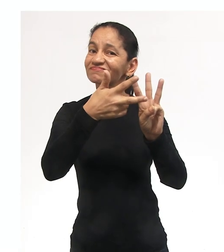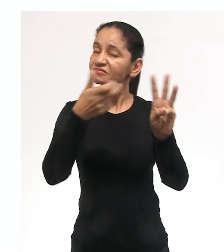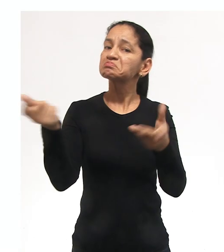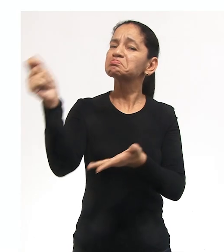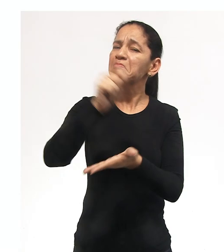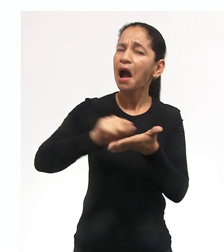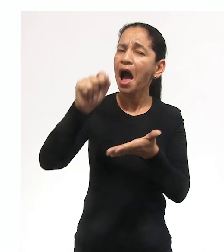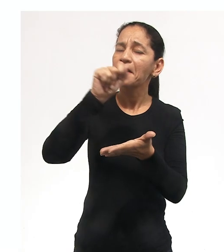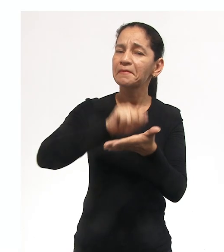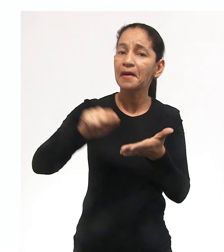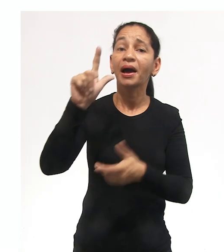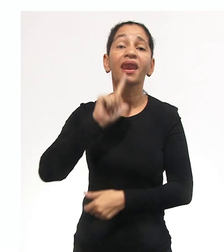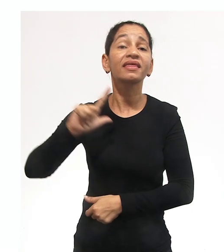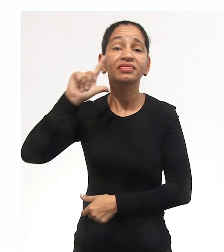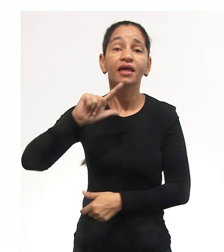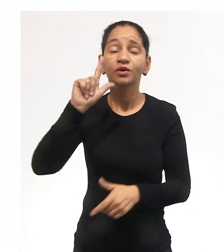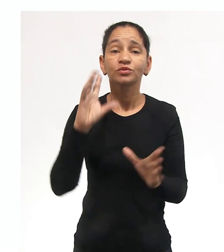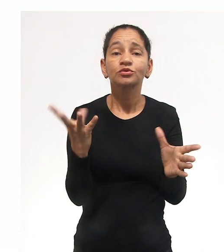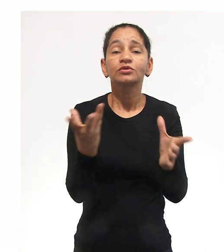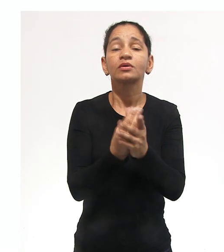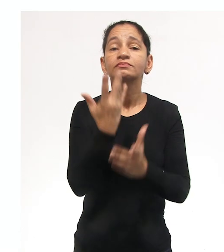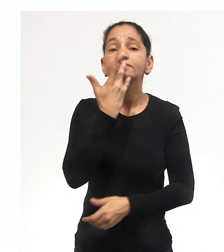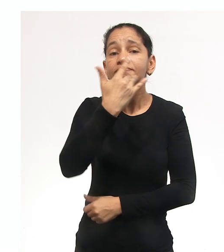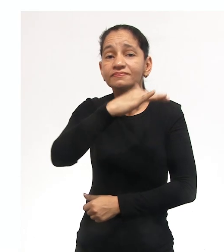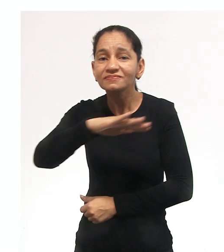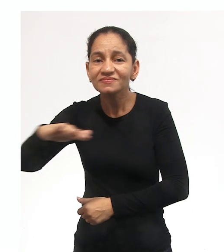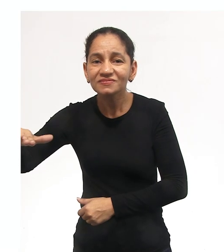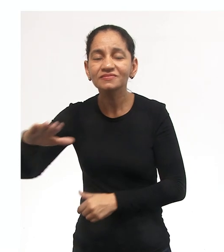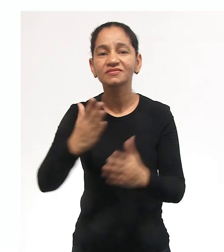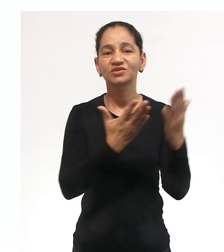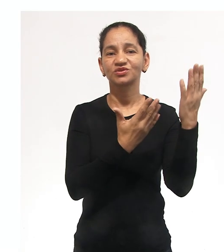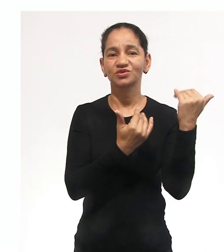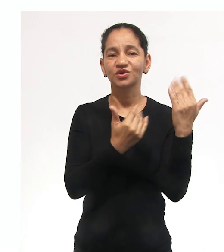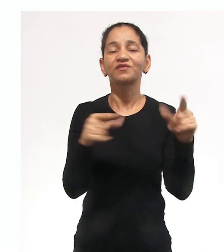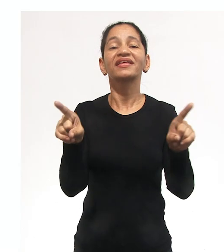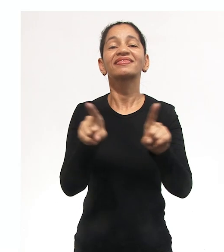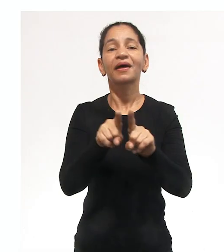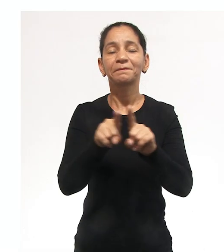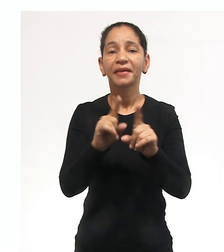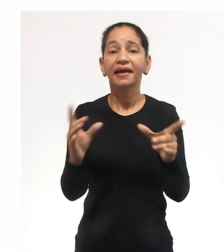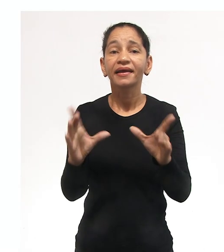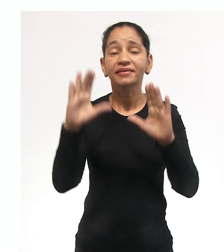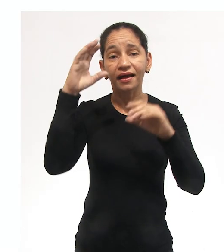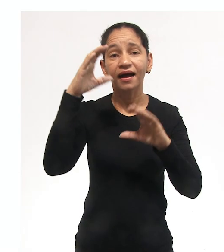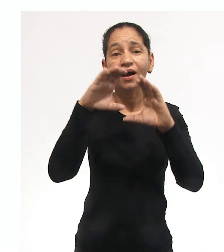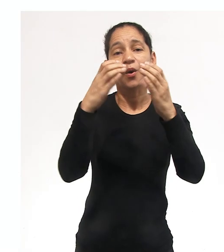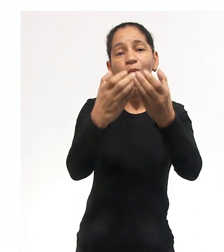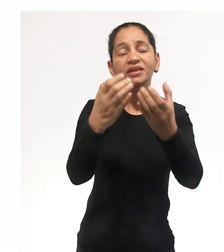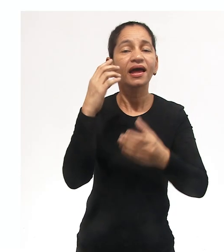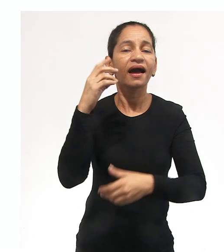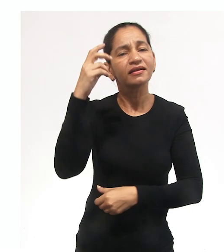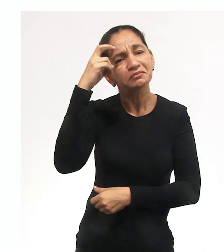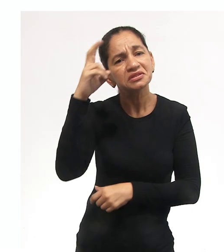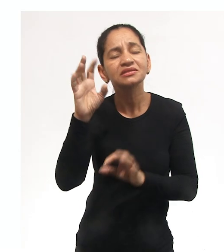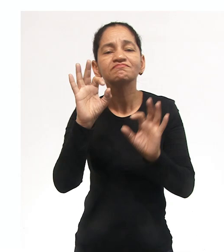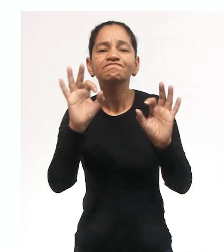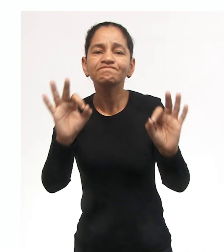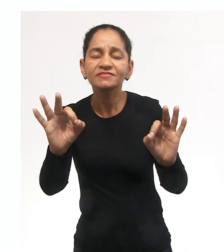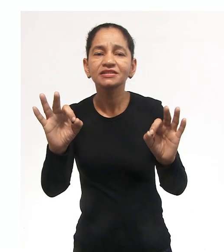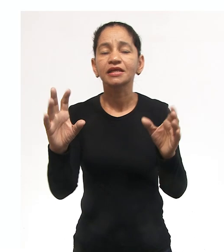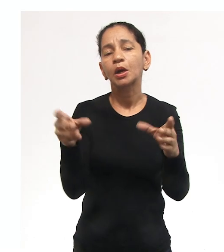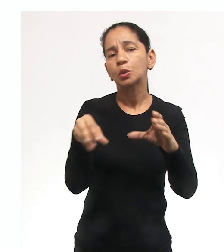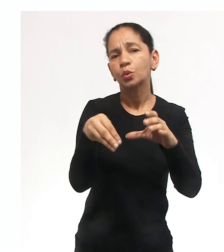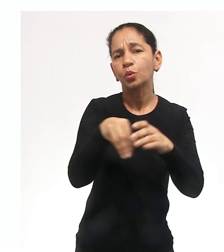indígenas, escritores que escrevem literatura infantil e juvenil indígena. Então, nós